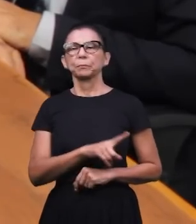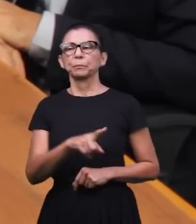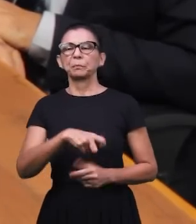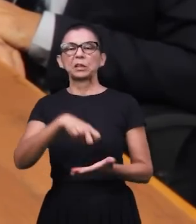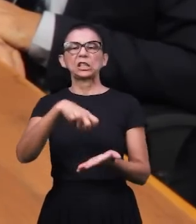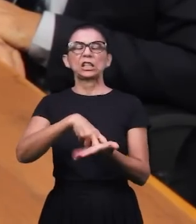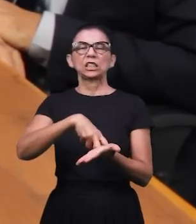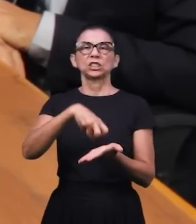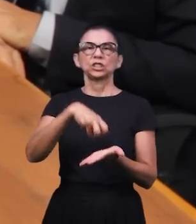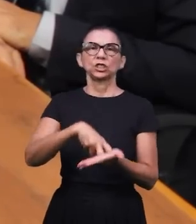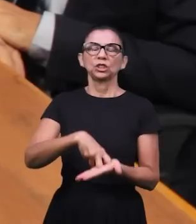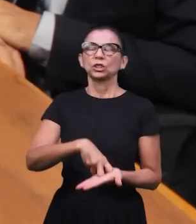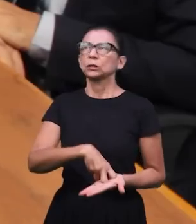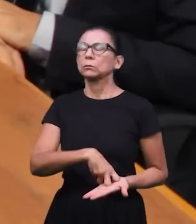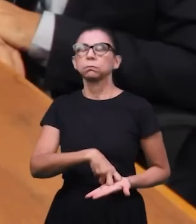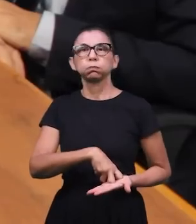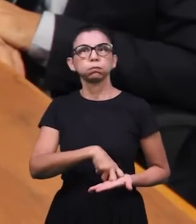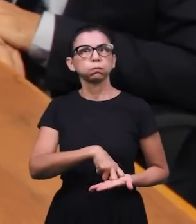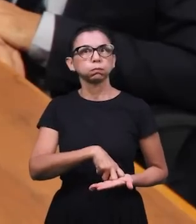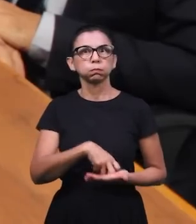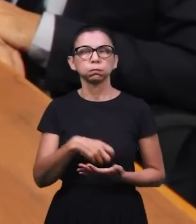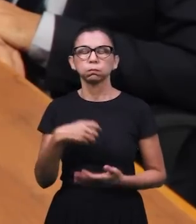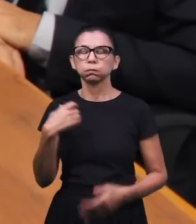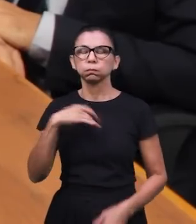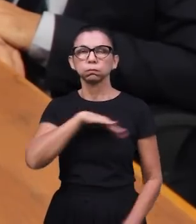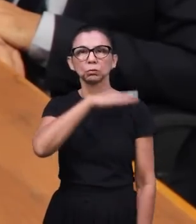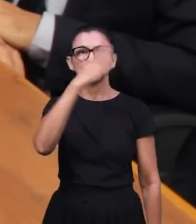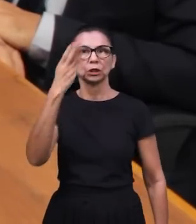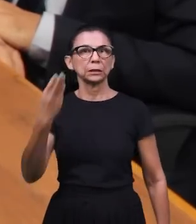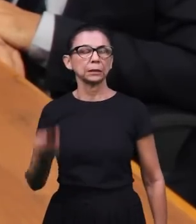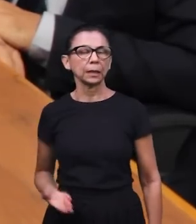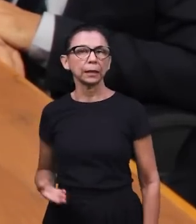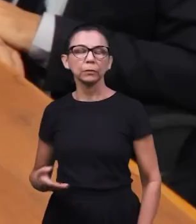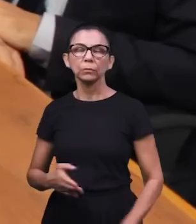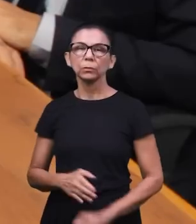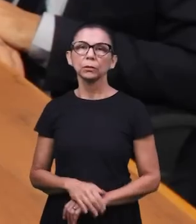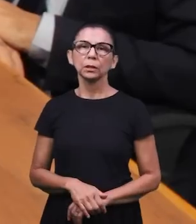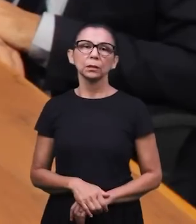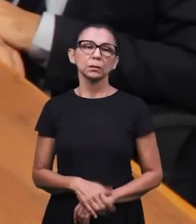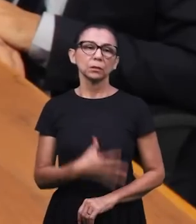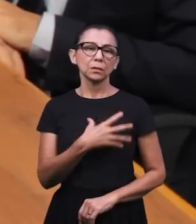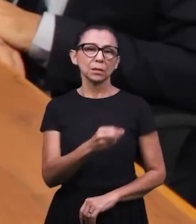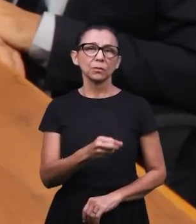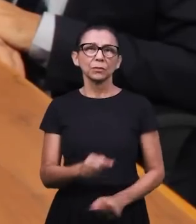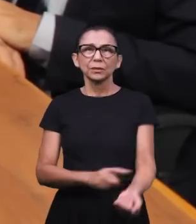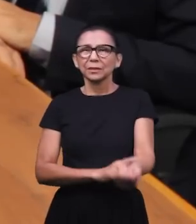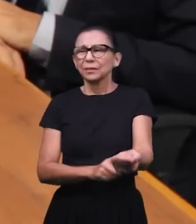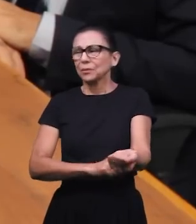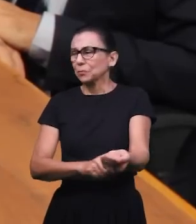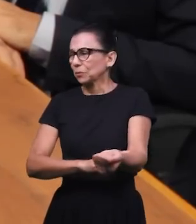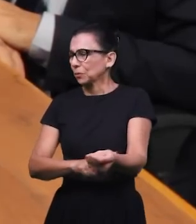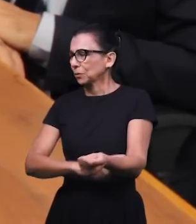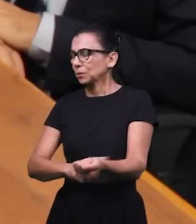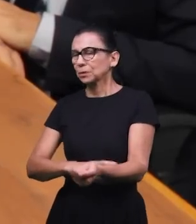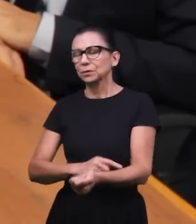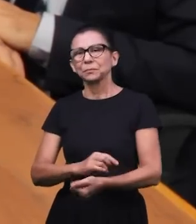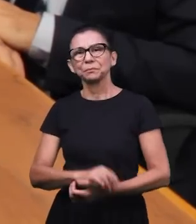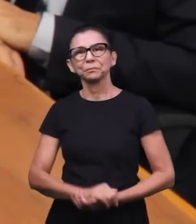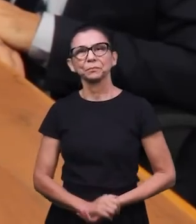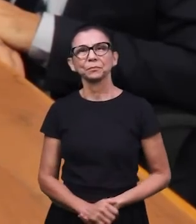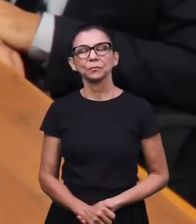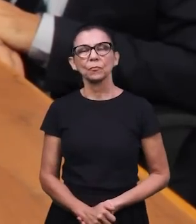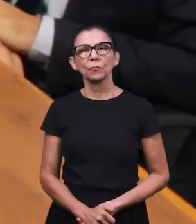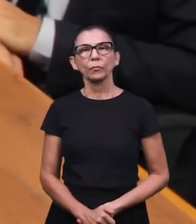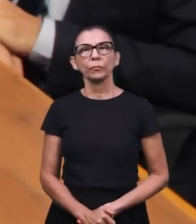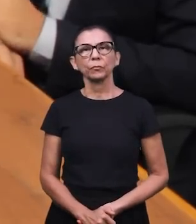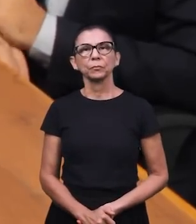castigo exagerado. Então ele provoca a ira no filho e às vezes não sabe que está provocando a ira no filho, né? São muitas